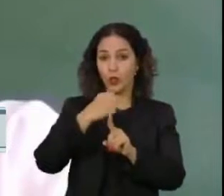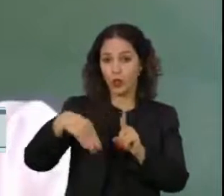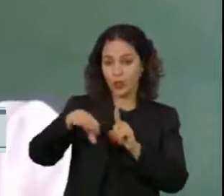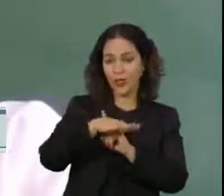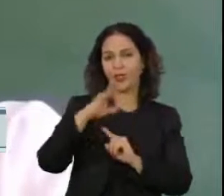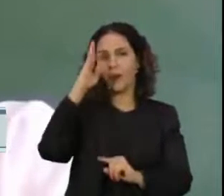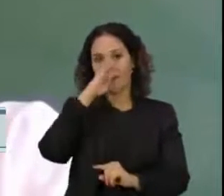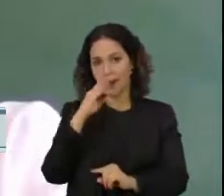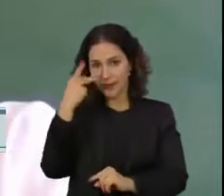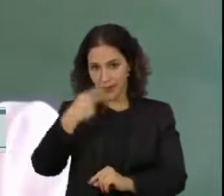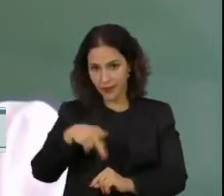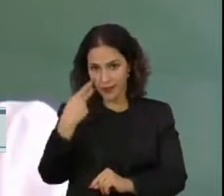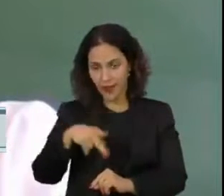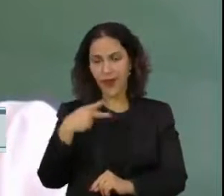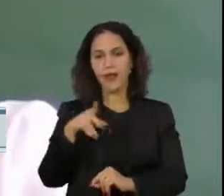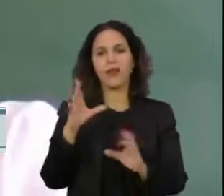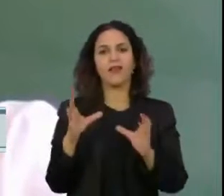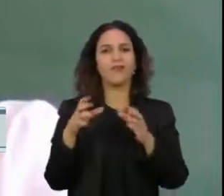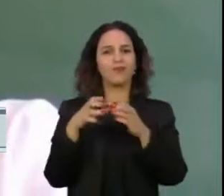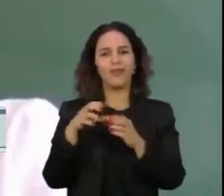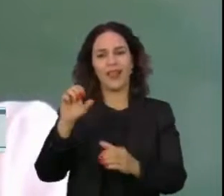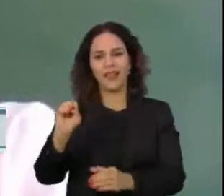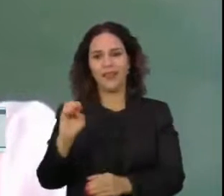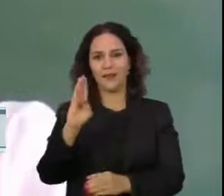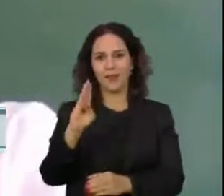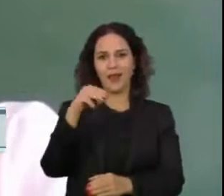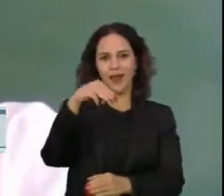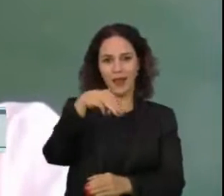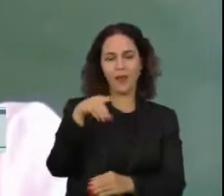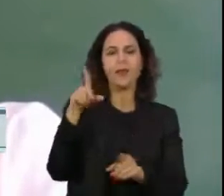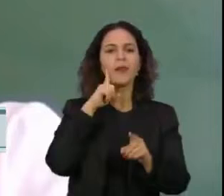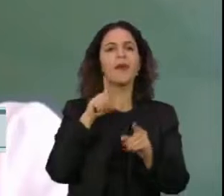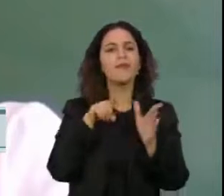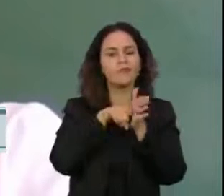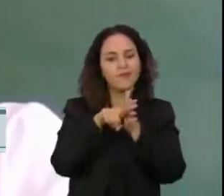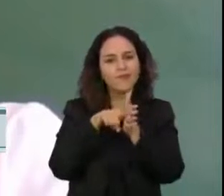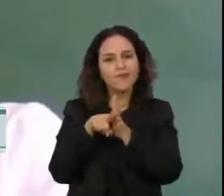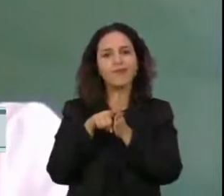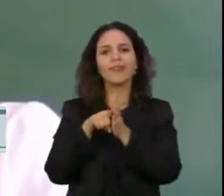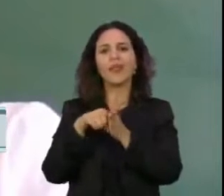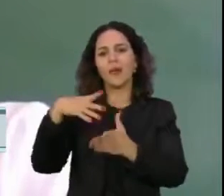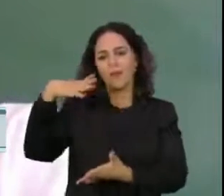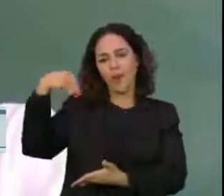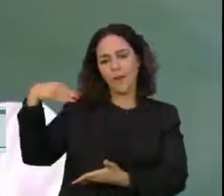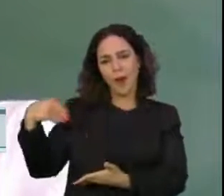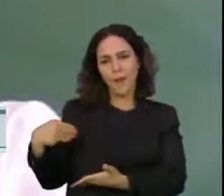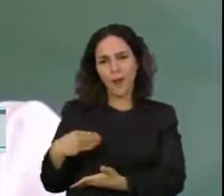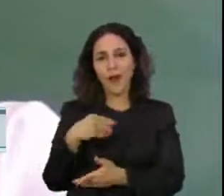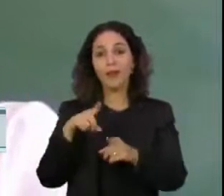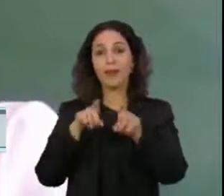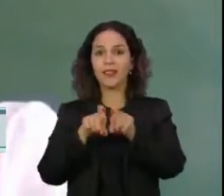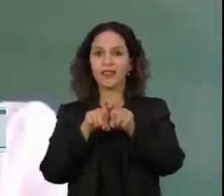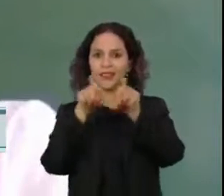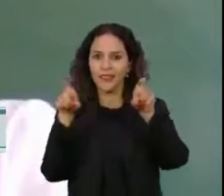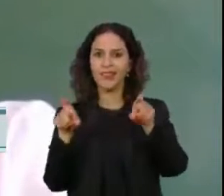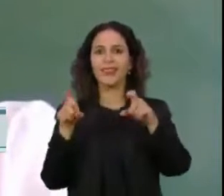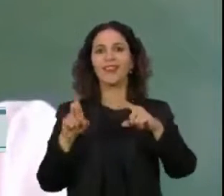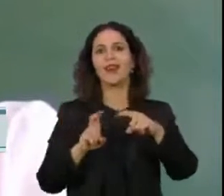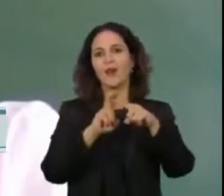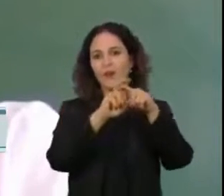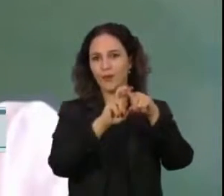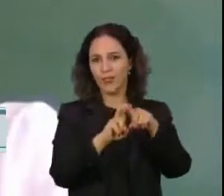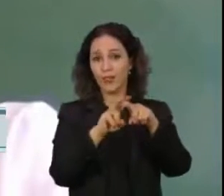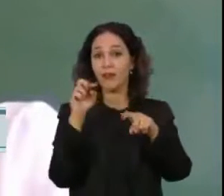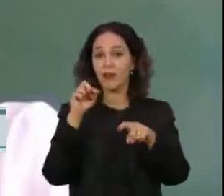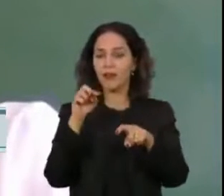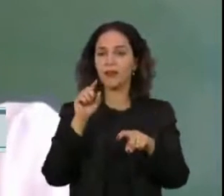de Mastologia recomenda, assim como o Colégio de Radiologia, a Federação das Sociedades de Ginecologia e Obstetrícia, é